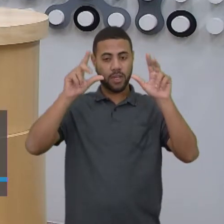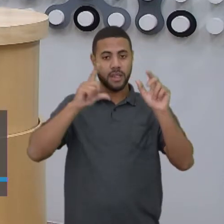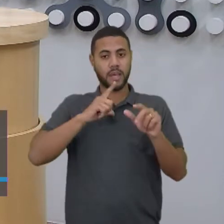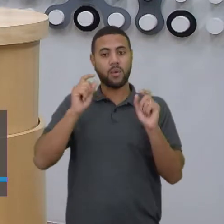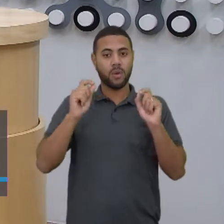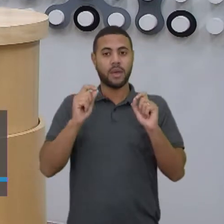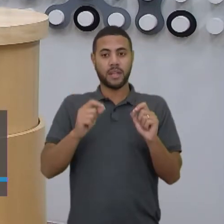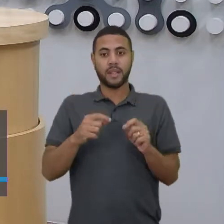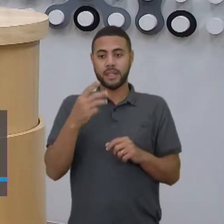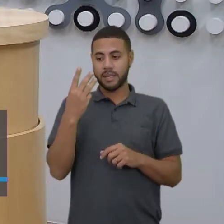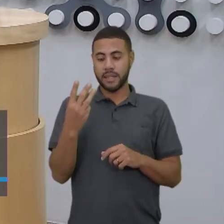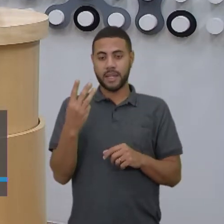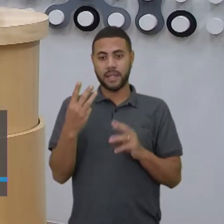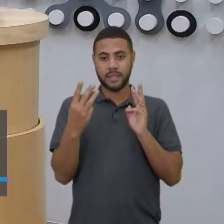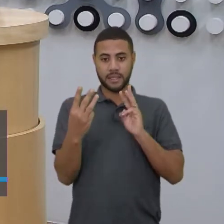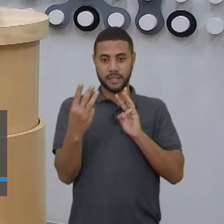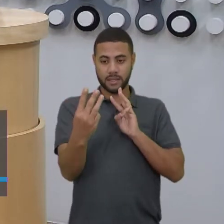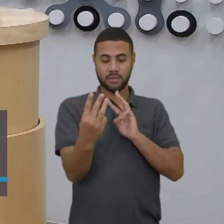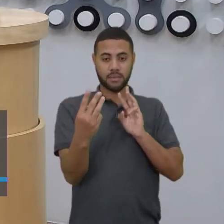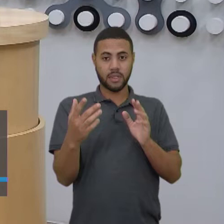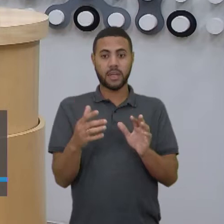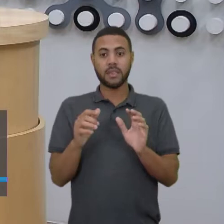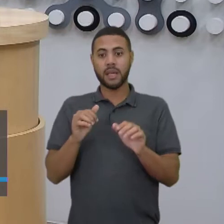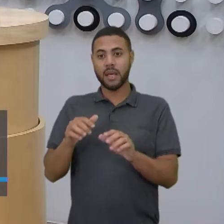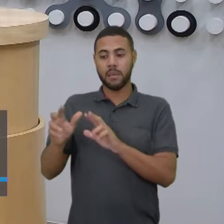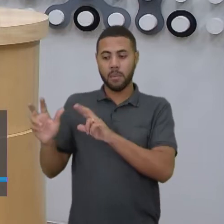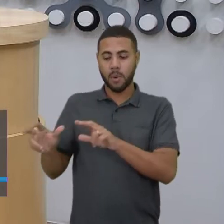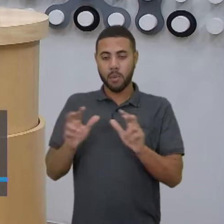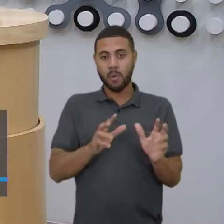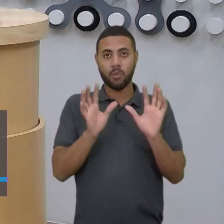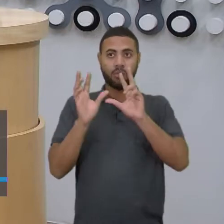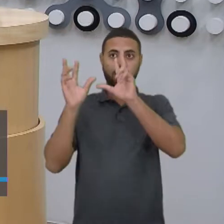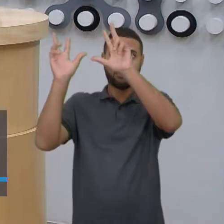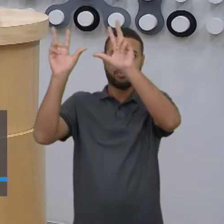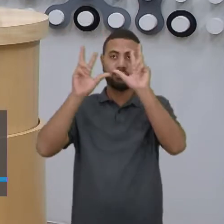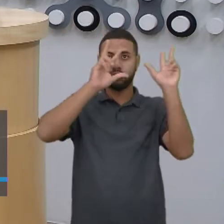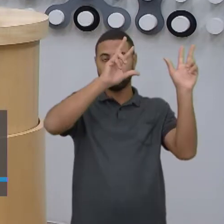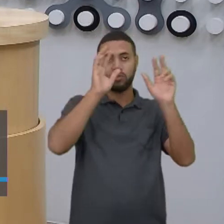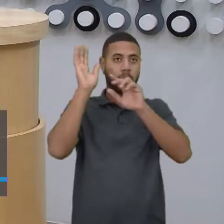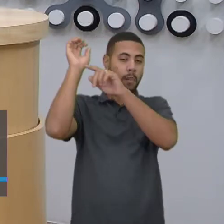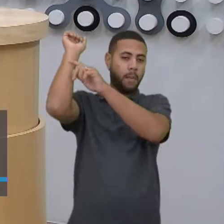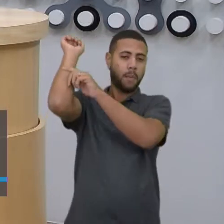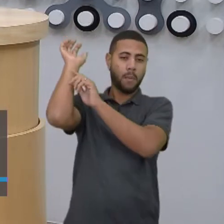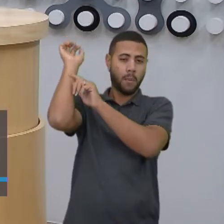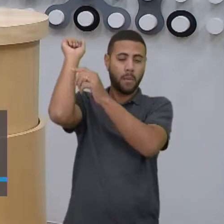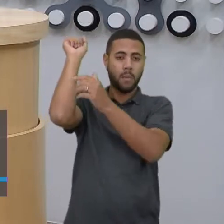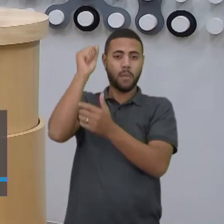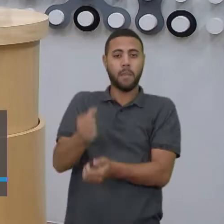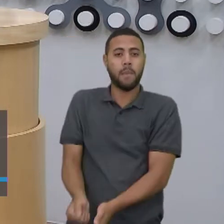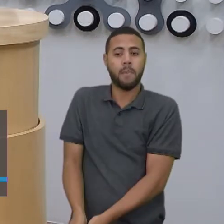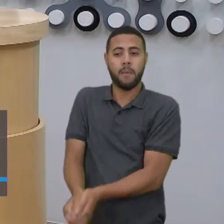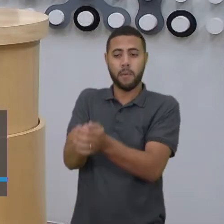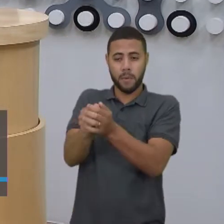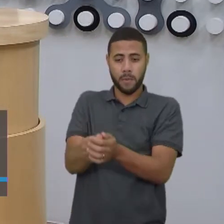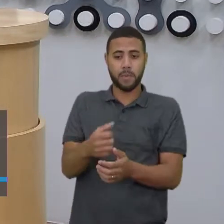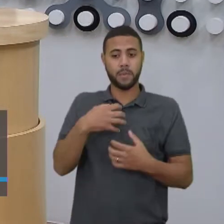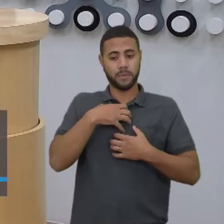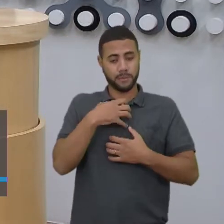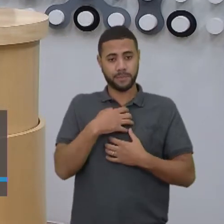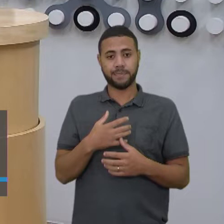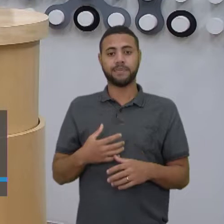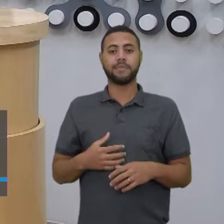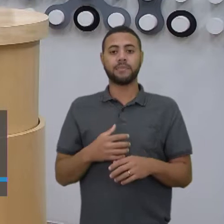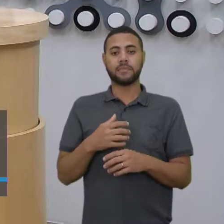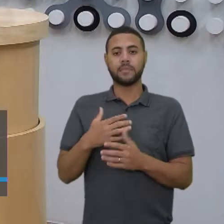tenho 3 passes de bola e um arremesso ao outro lado. Que, na verdade, a gente começa muito nos anos iniciais. Por